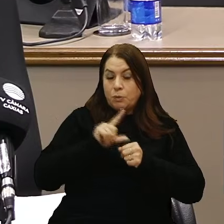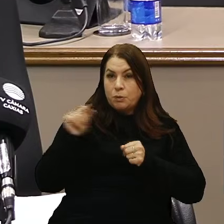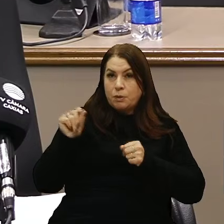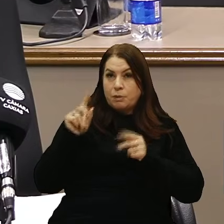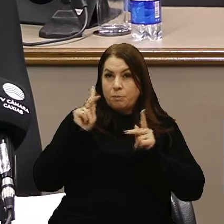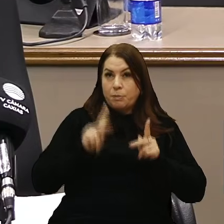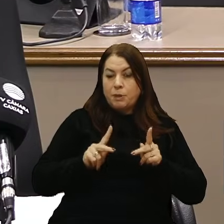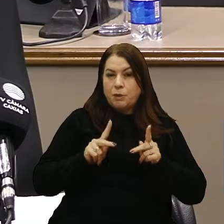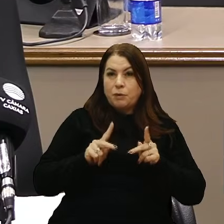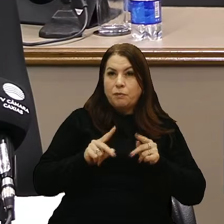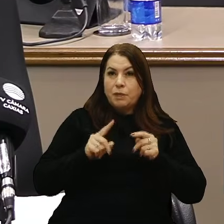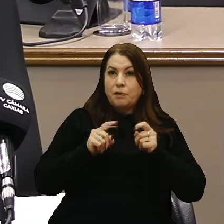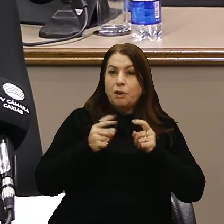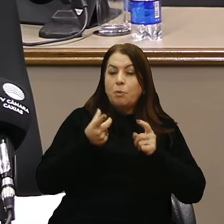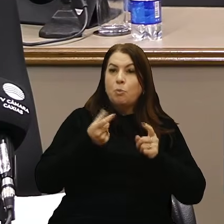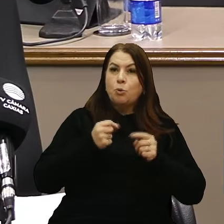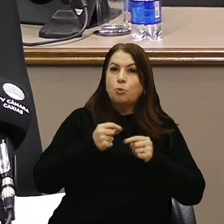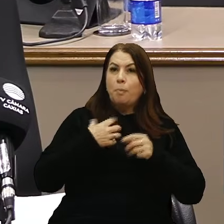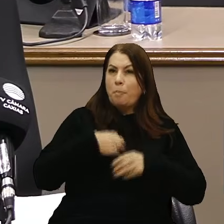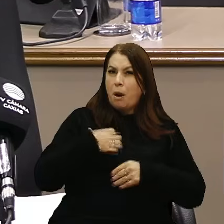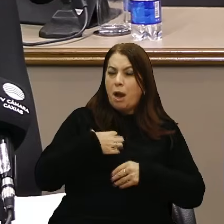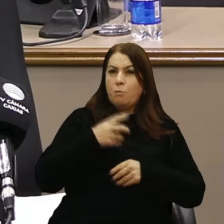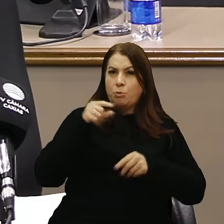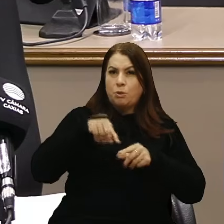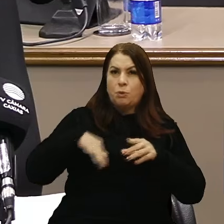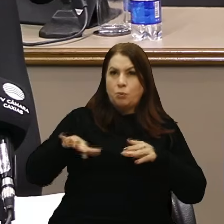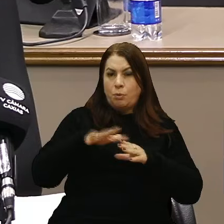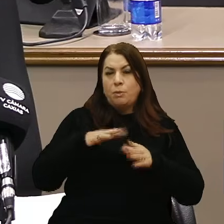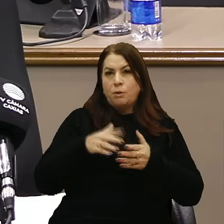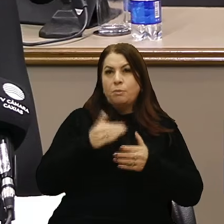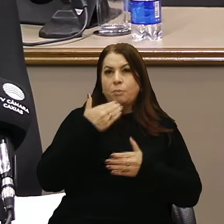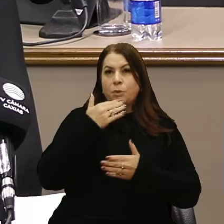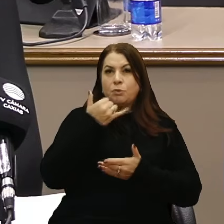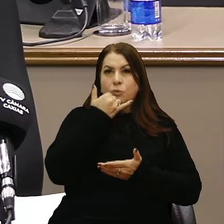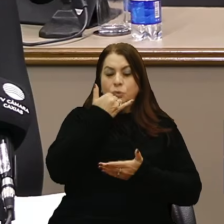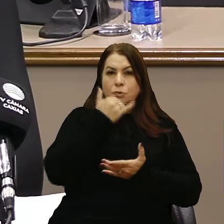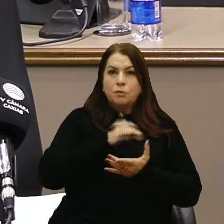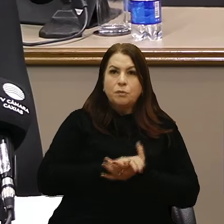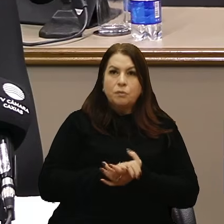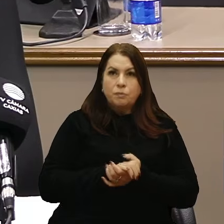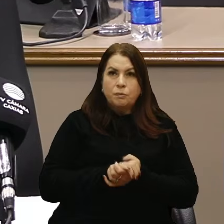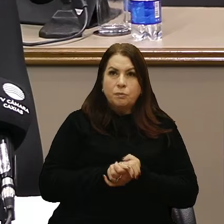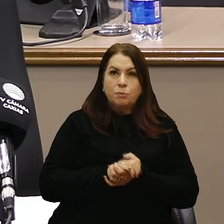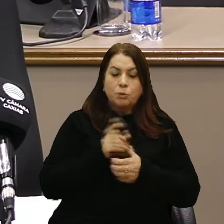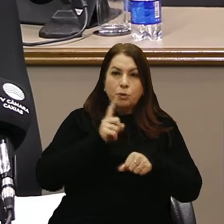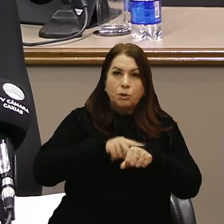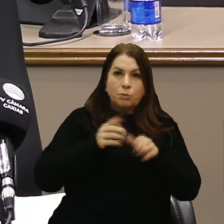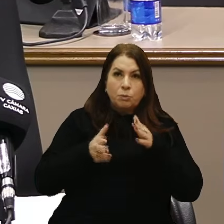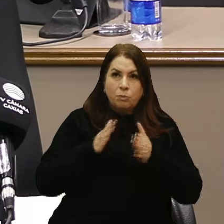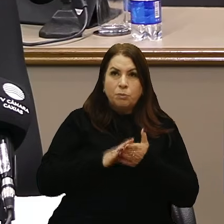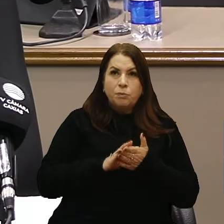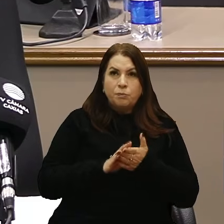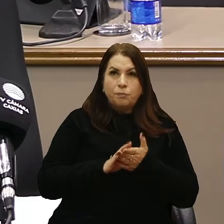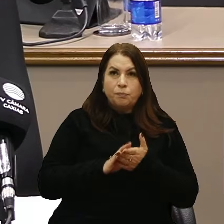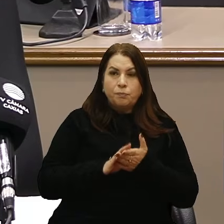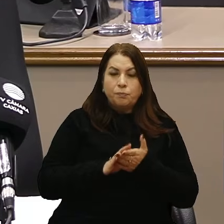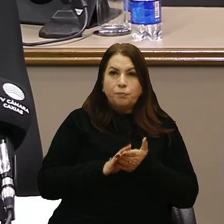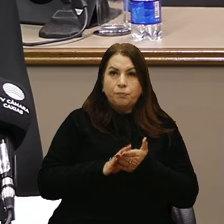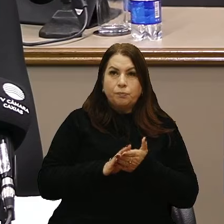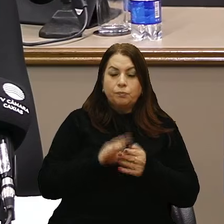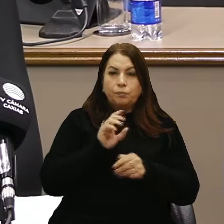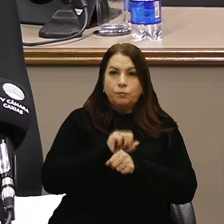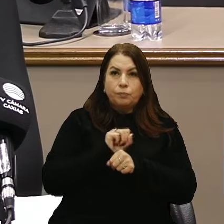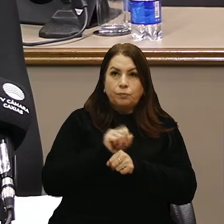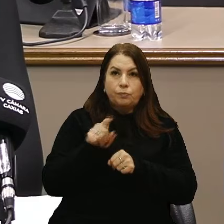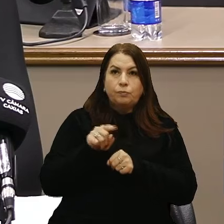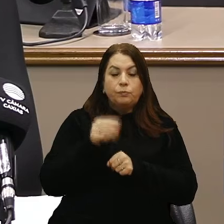pessoal estava agressivo aqui dentro desse ambiente. Tá? Então, eu te peço desculpas por aquele momento, né? E espero que